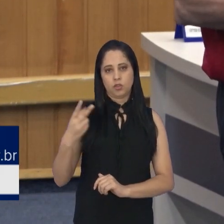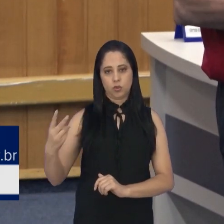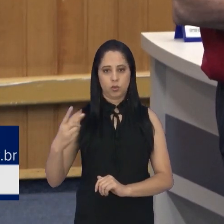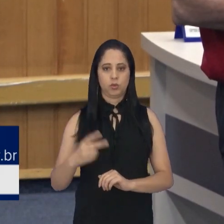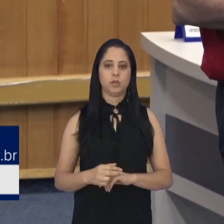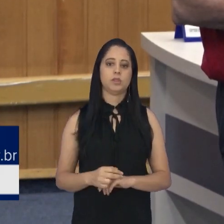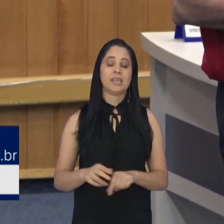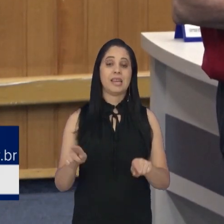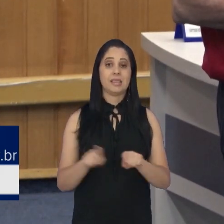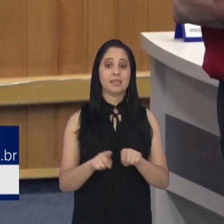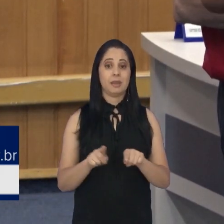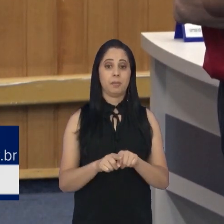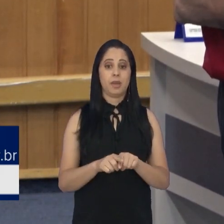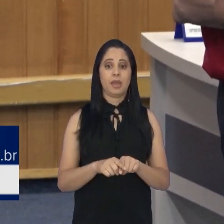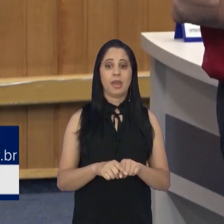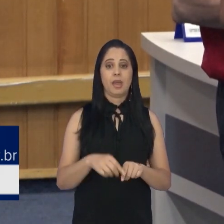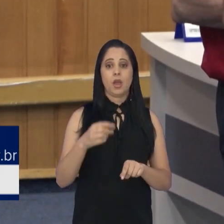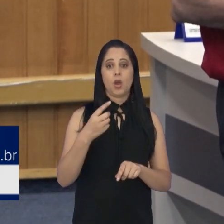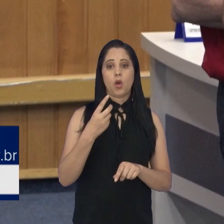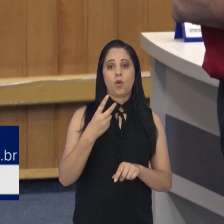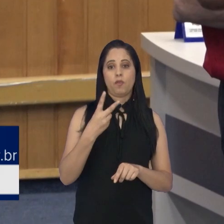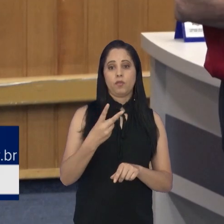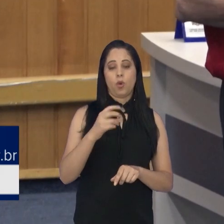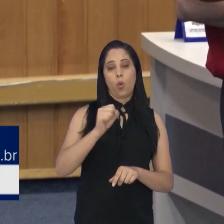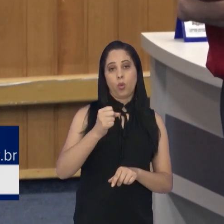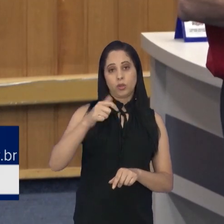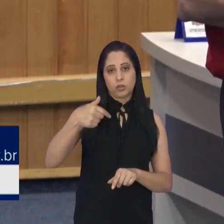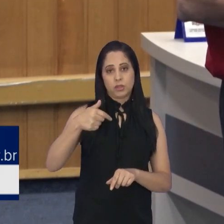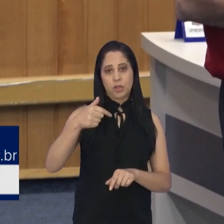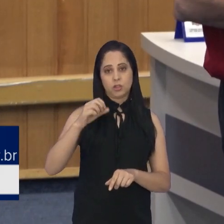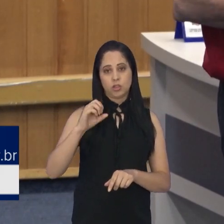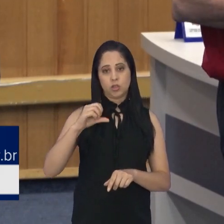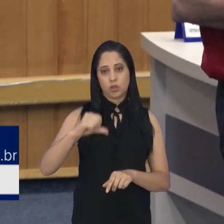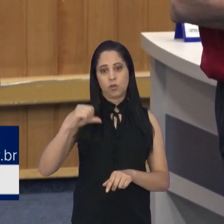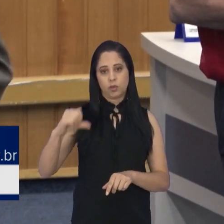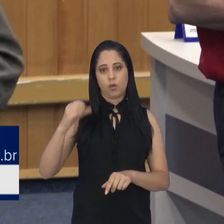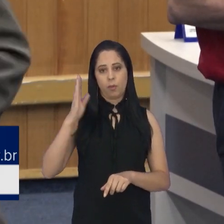8136/2022. Também em tempo do processo número